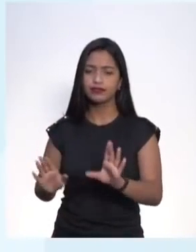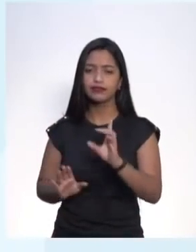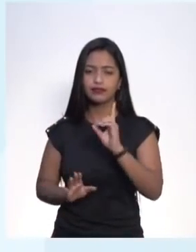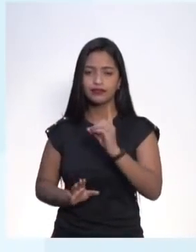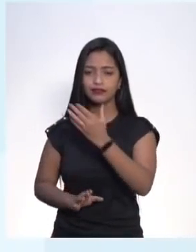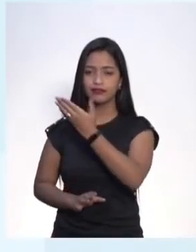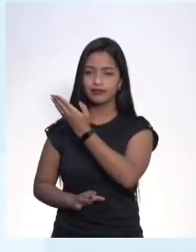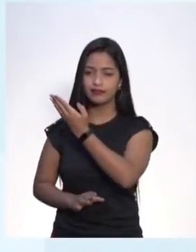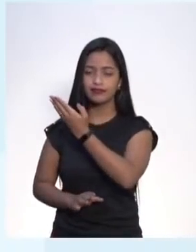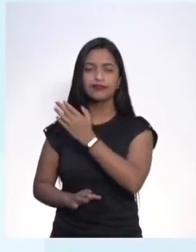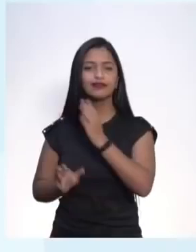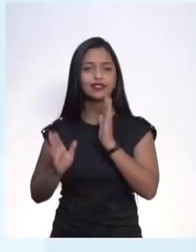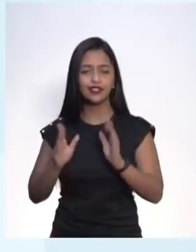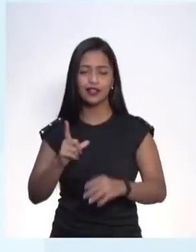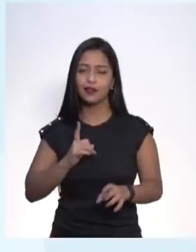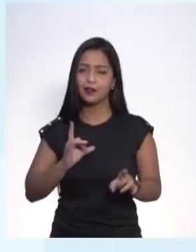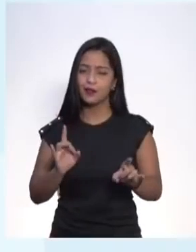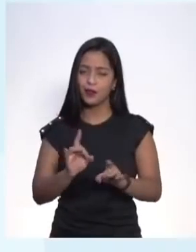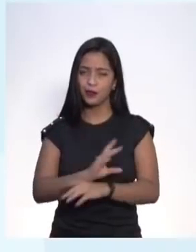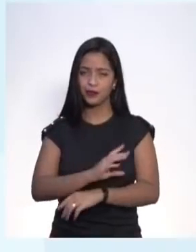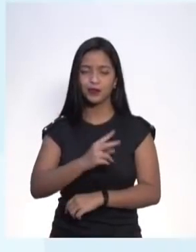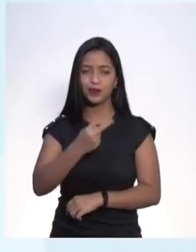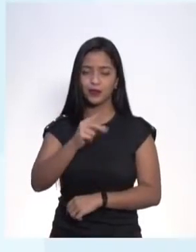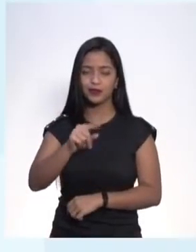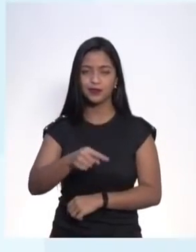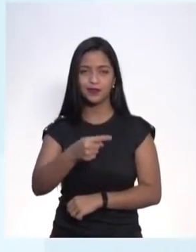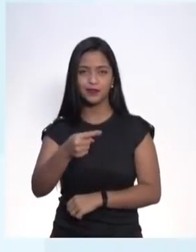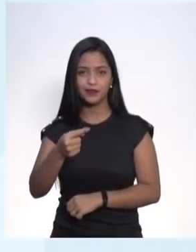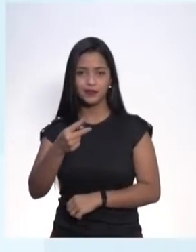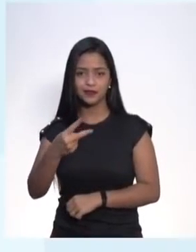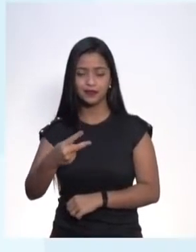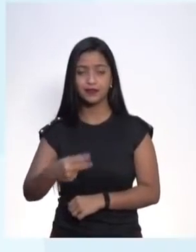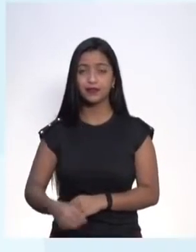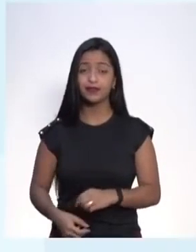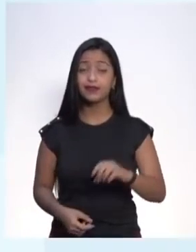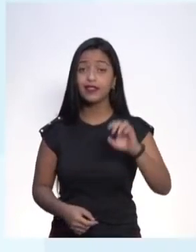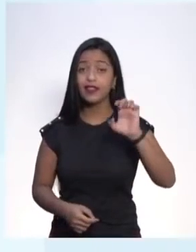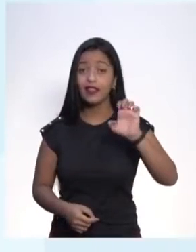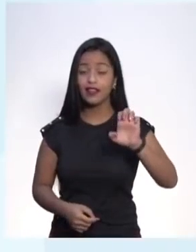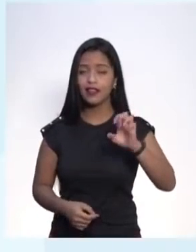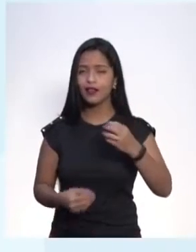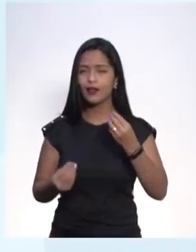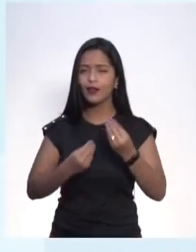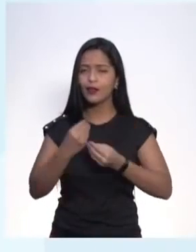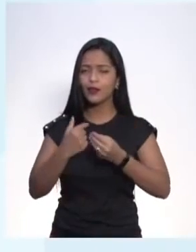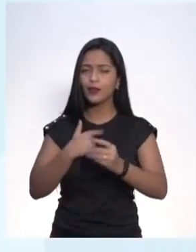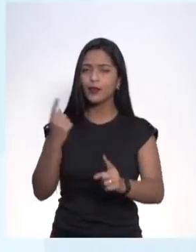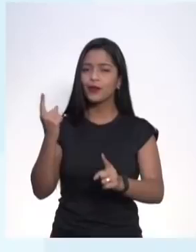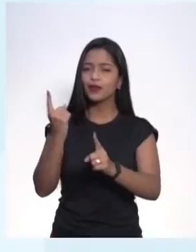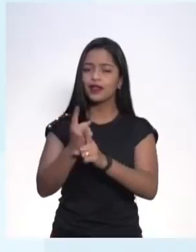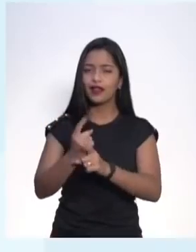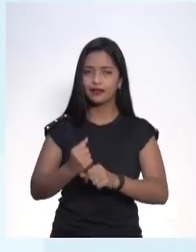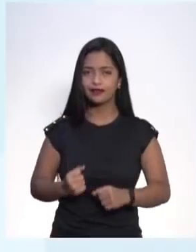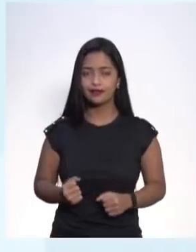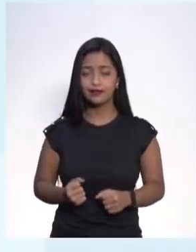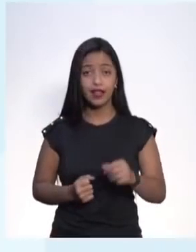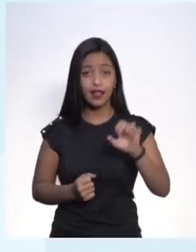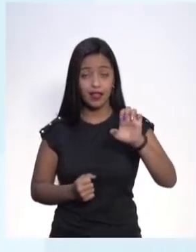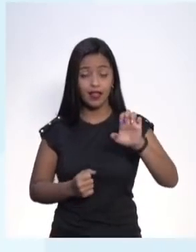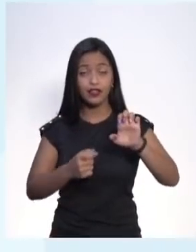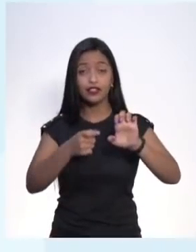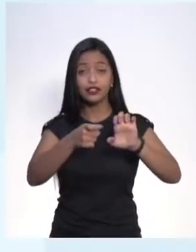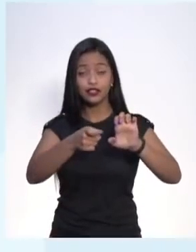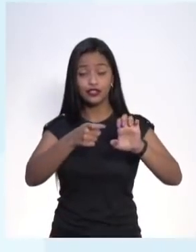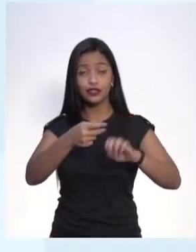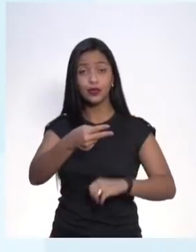aqui já aparece para vocês como 2 e 2 negativo. E o E, Ana? Como posso identificar o E, né? No E, o X equivale